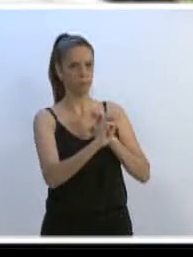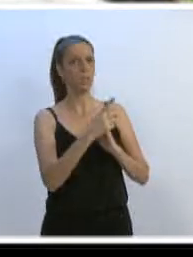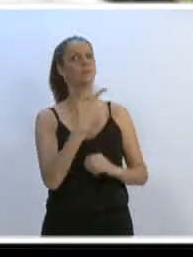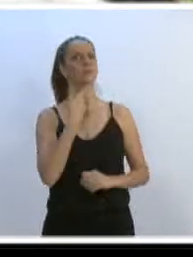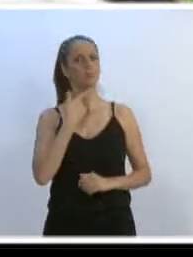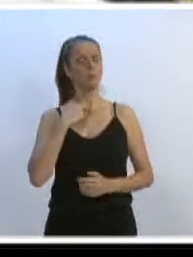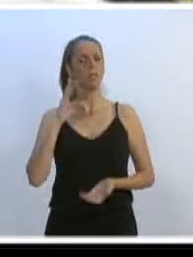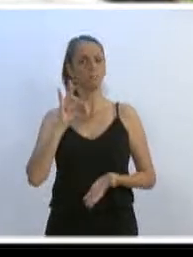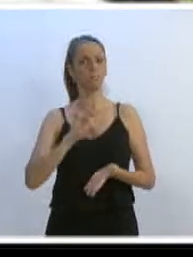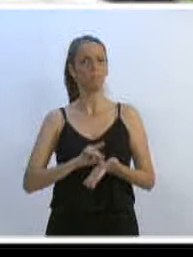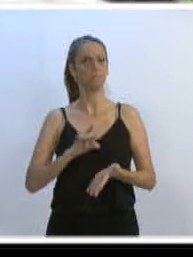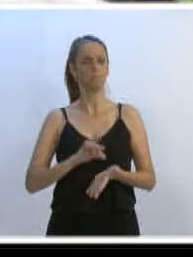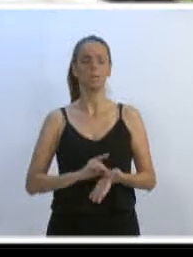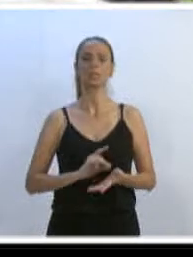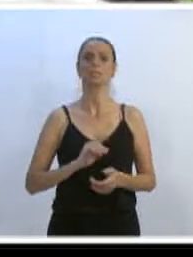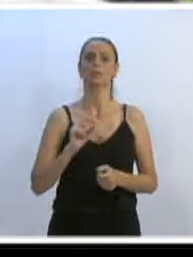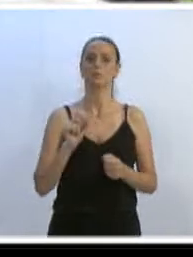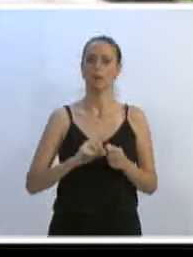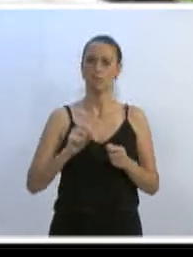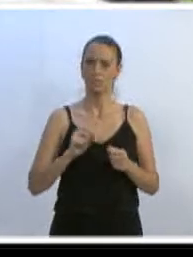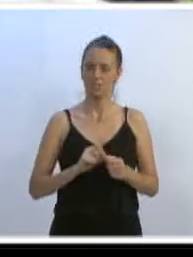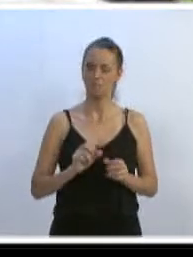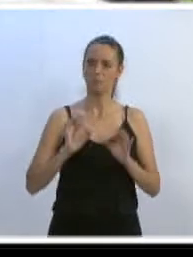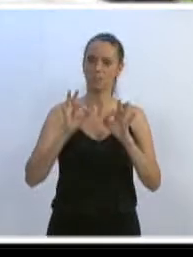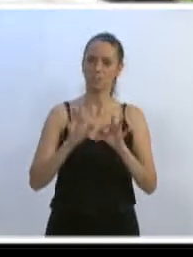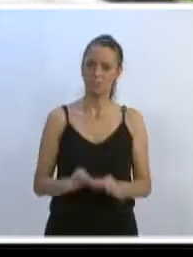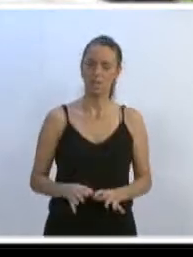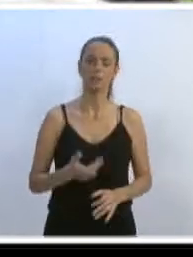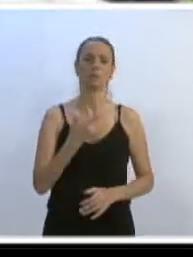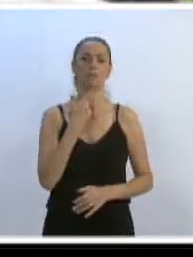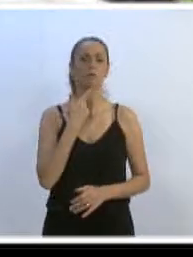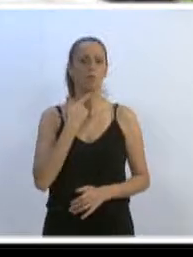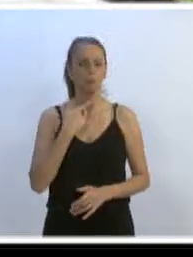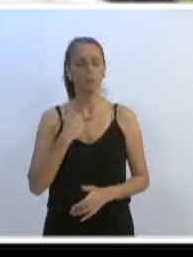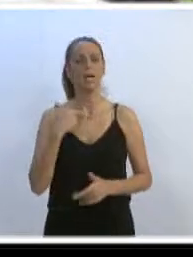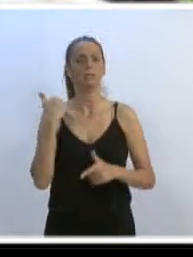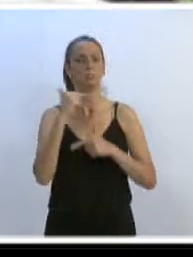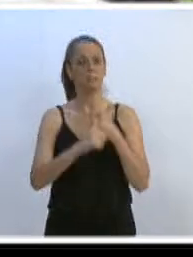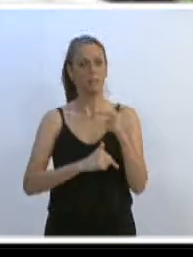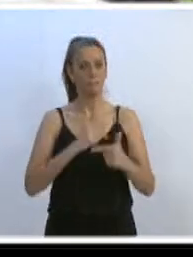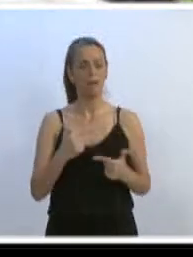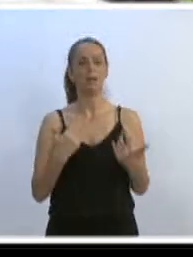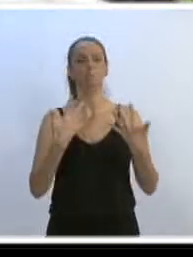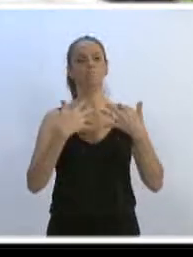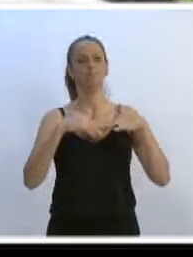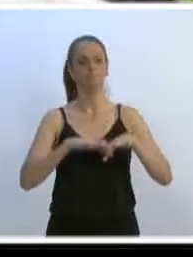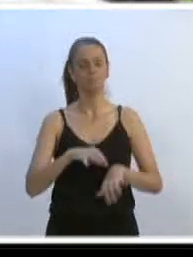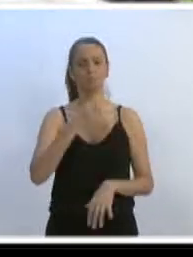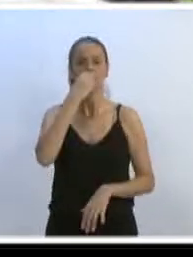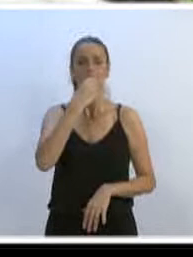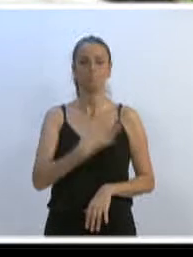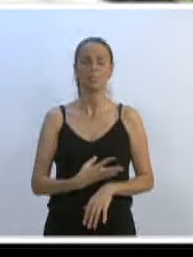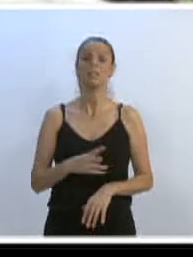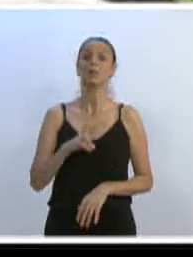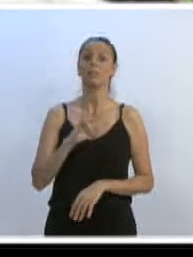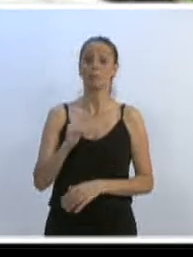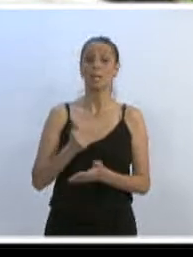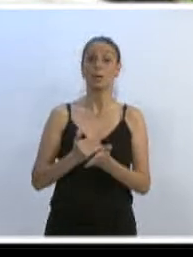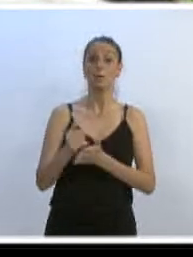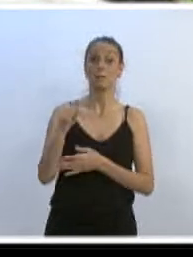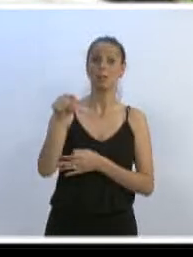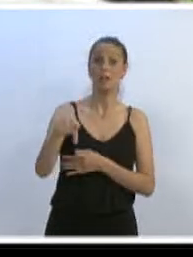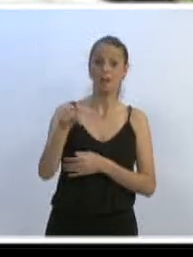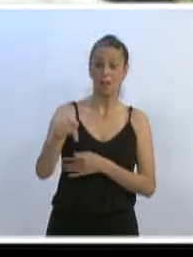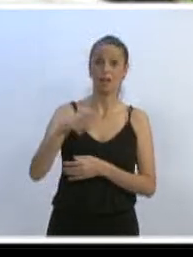é funcionar e quer fazer fluir o trabalho no perímetro urbano de blumenau tanto que a começar pelo trevo do celeiro e trevo de